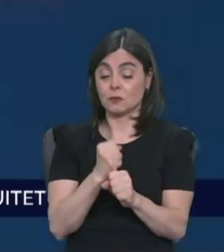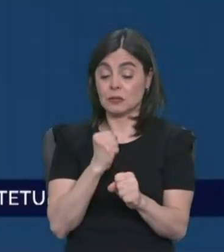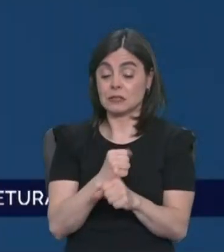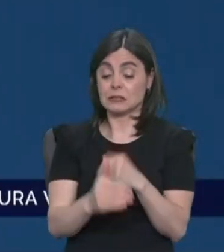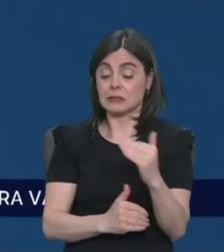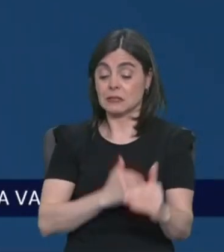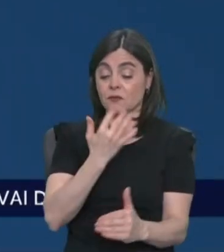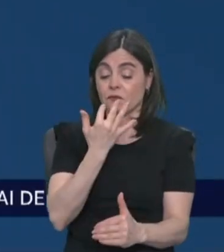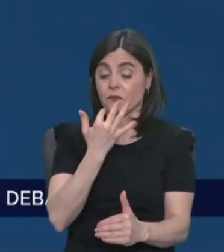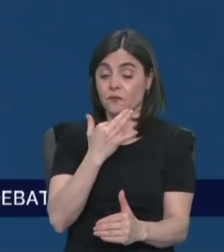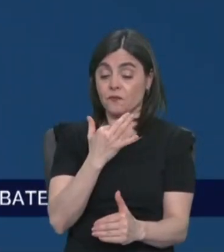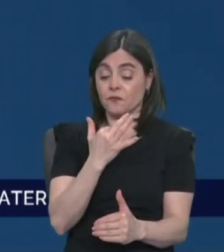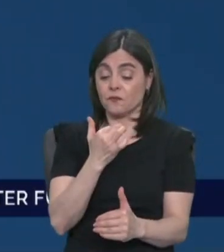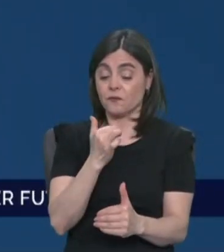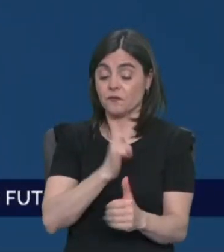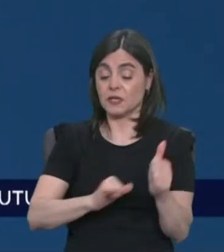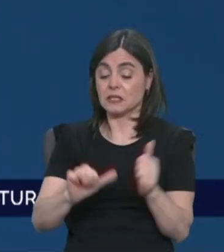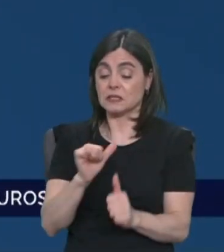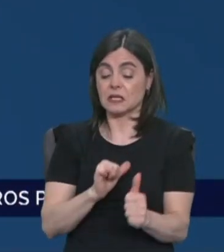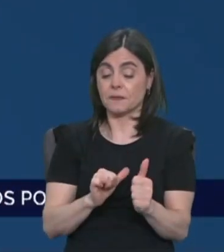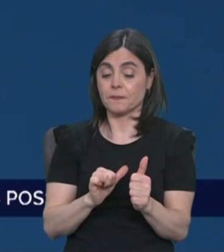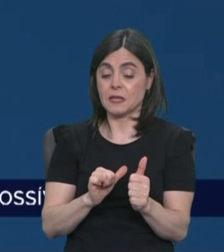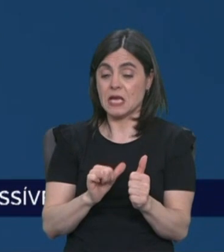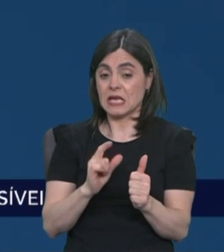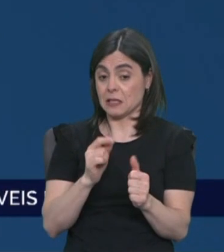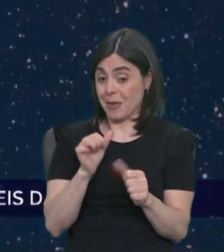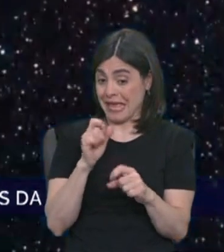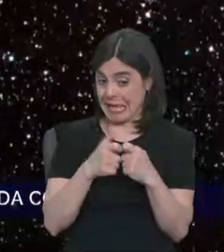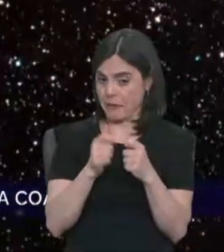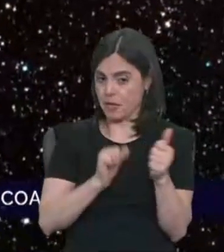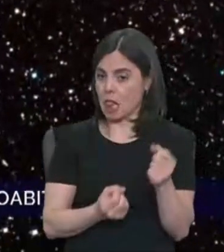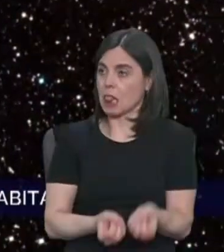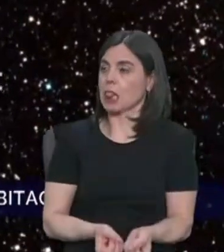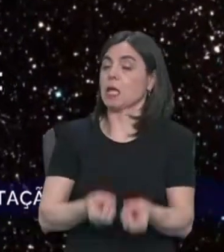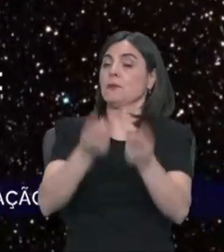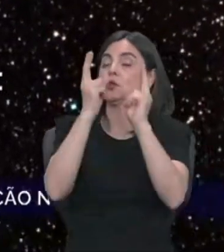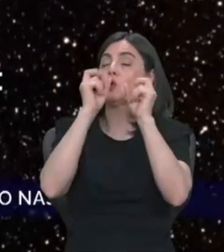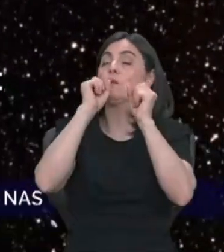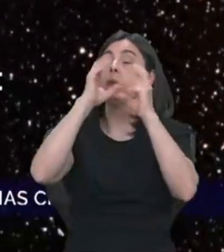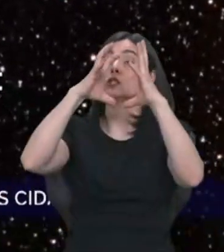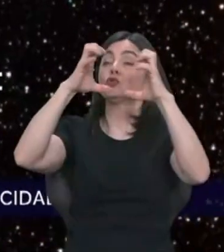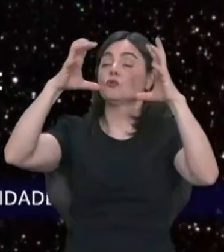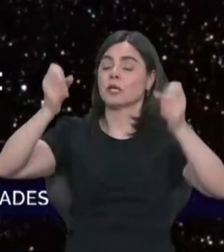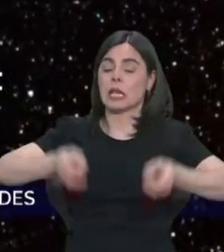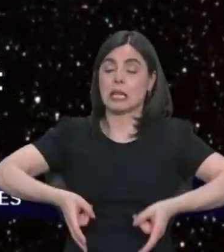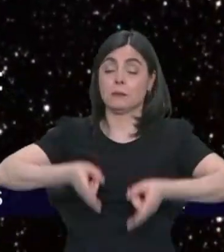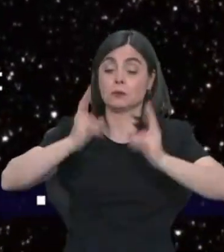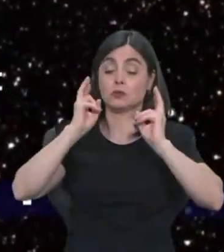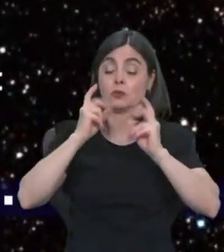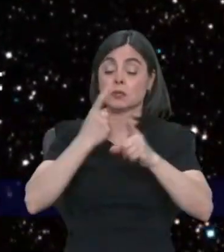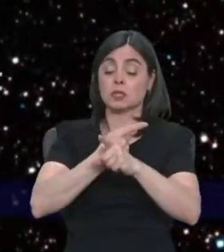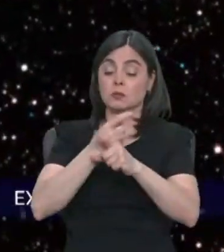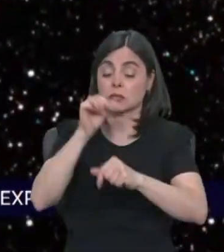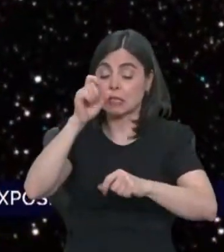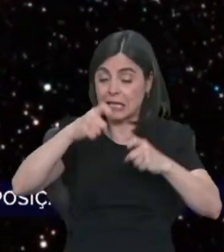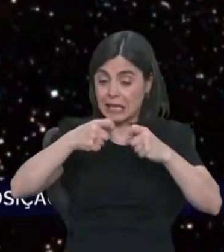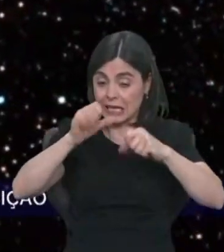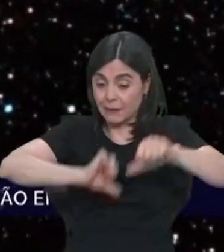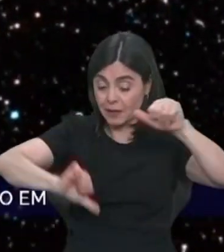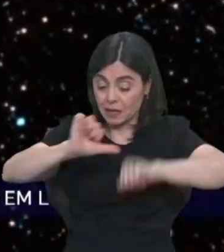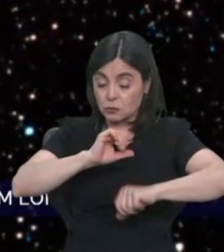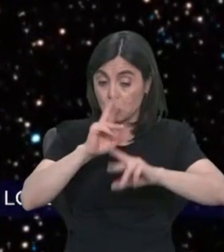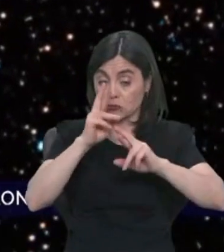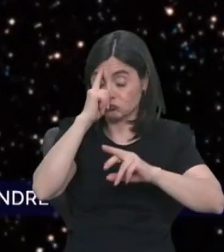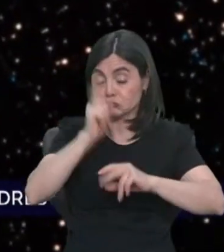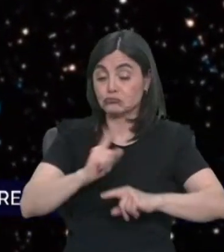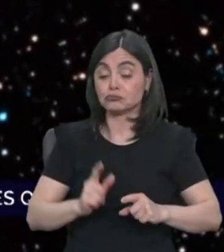e química terá libertado também para estas nuvens, ou criado também estas nuvens com estes elementos químicos que nós não estávamos à espera.